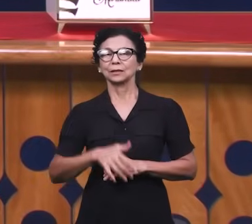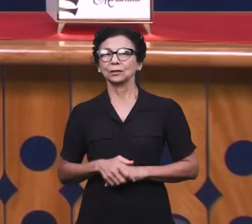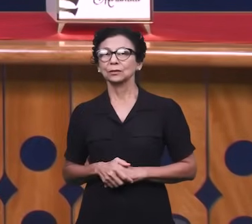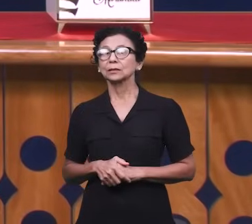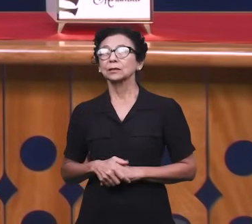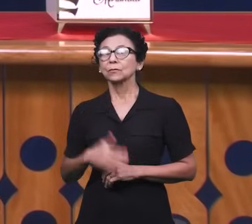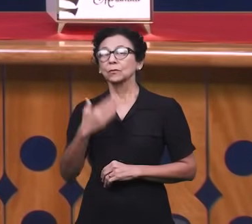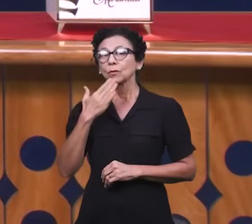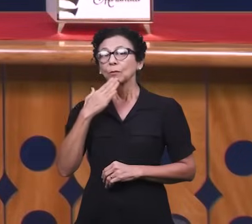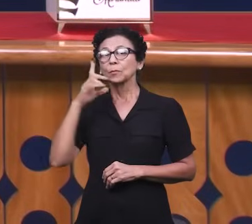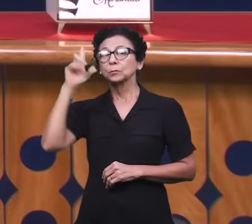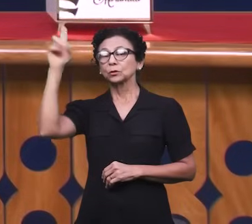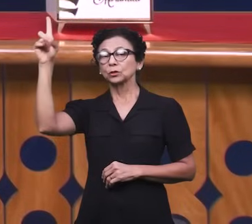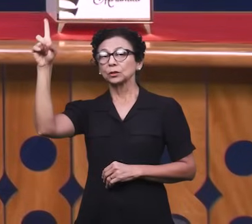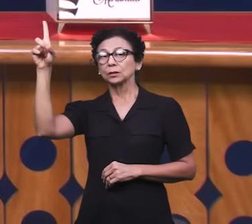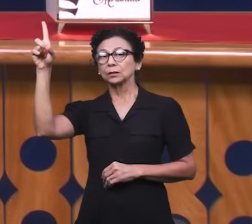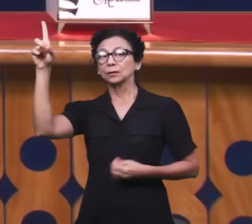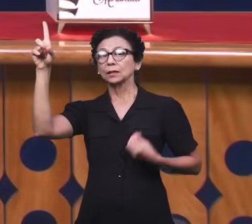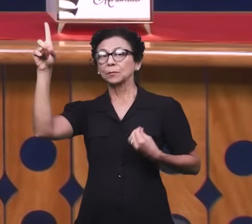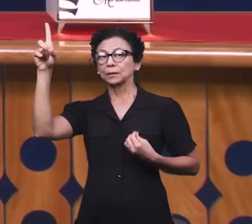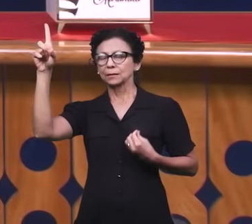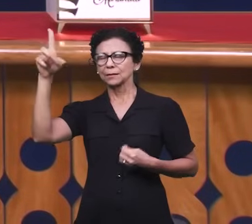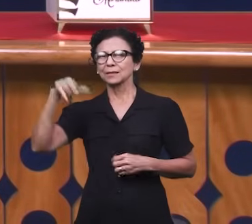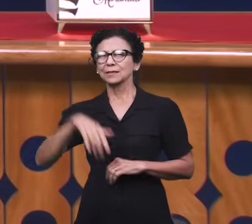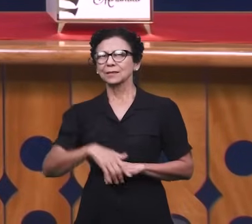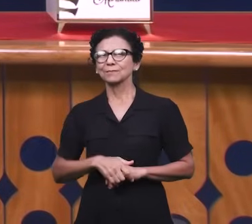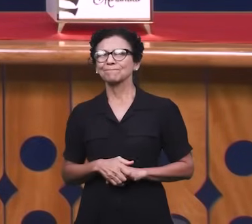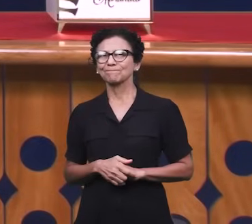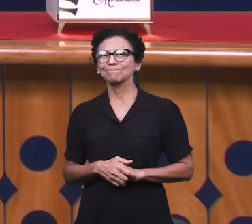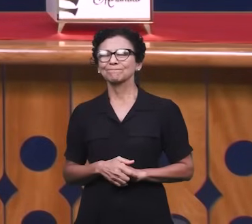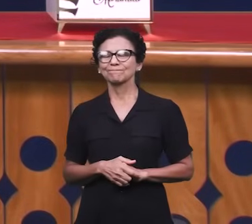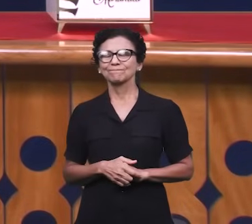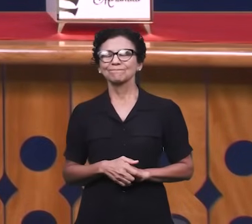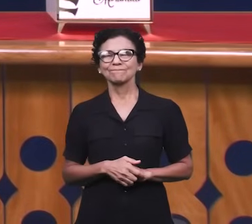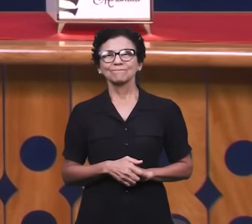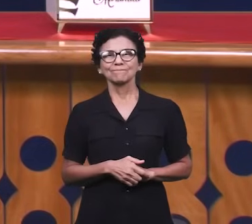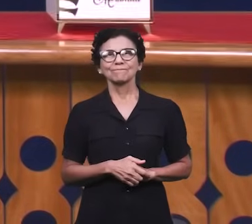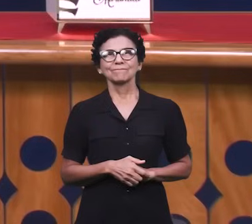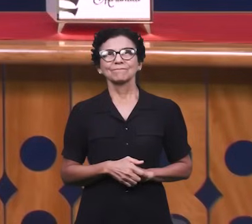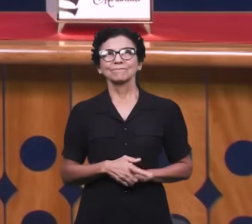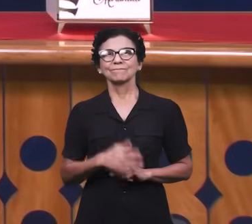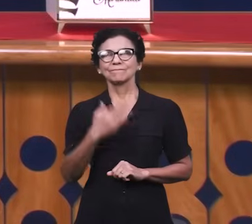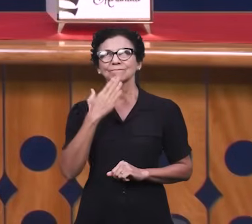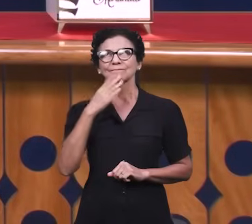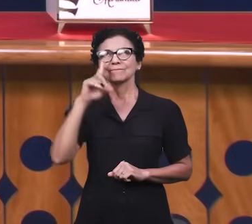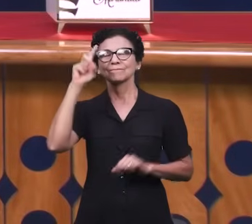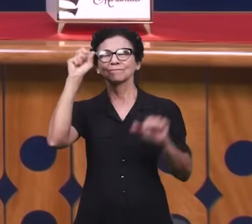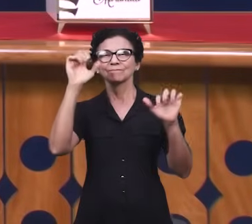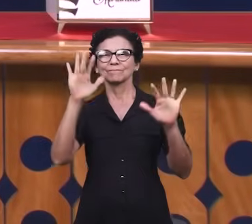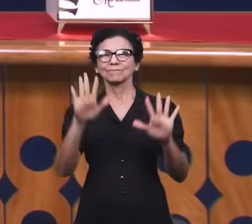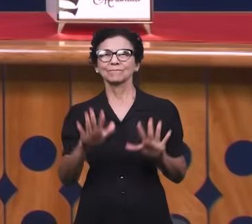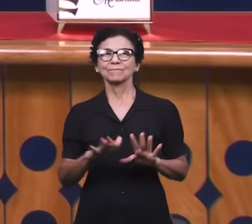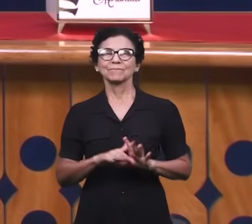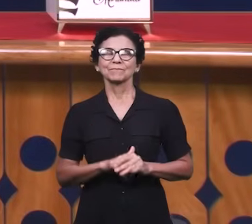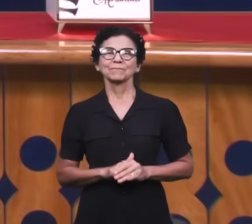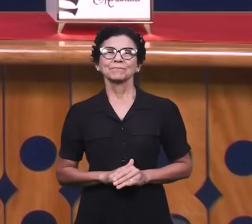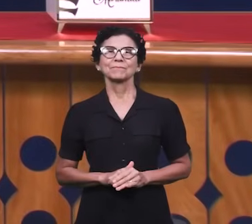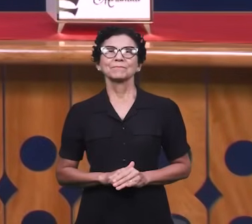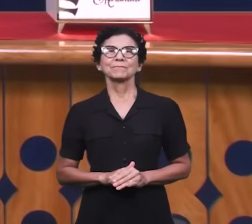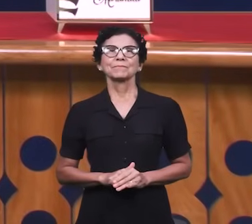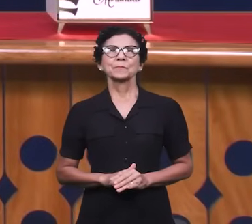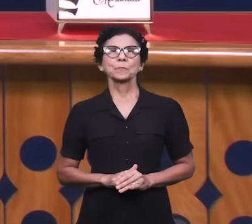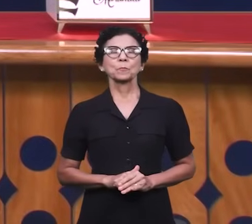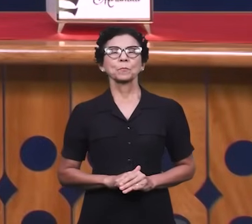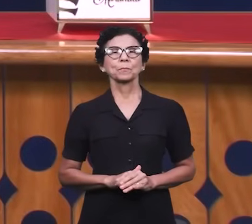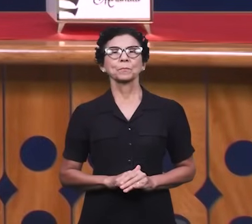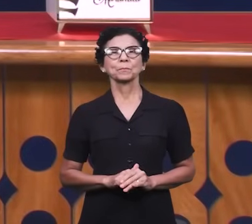a presença do Deus vivo, vamos buscar a presença do Senhor. Pedimos ao Senhor que nos abençoe com a sua palavra e